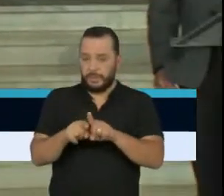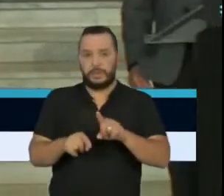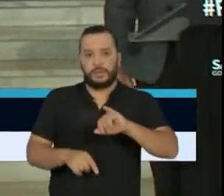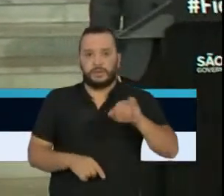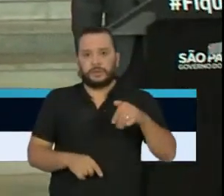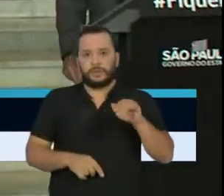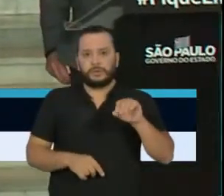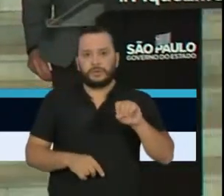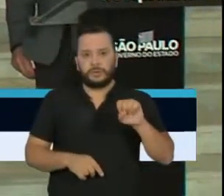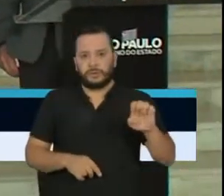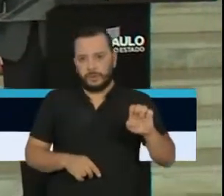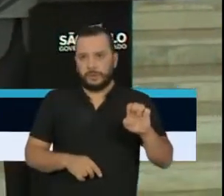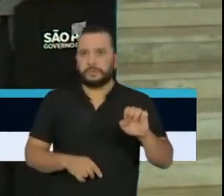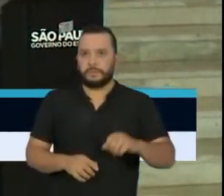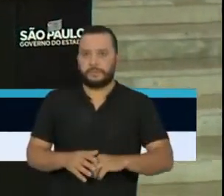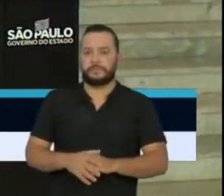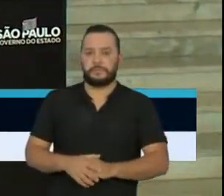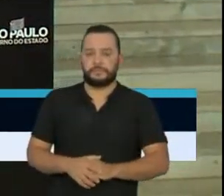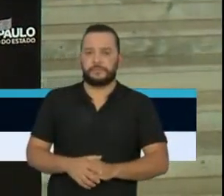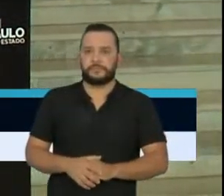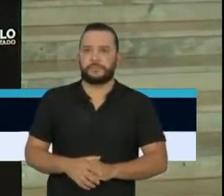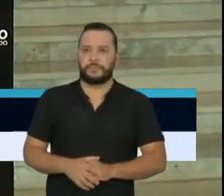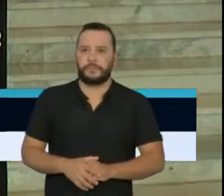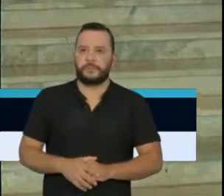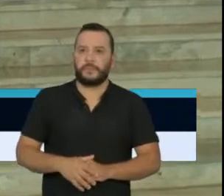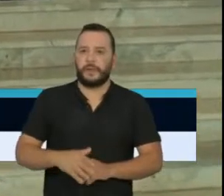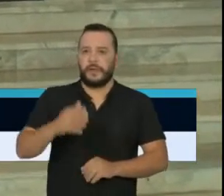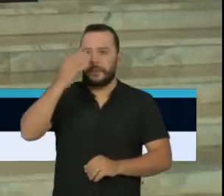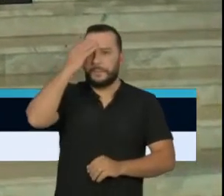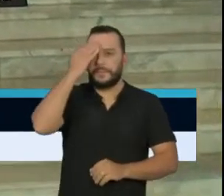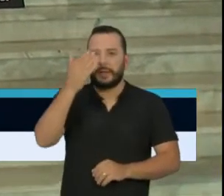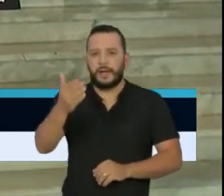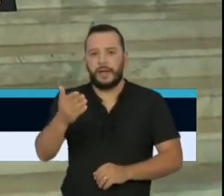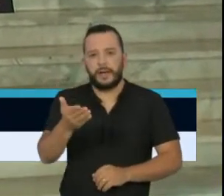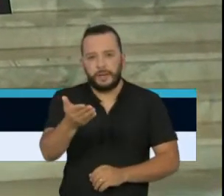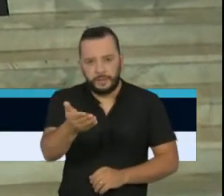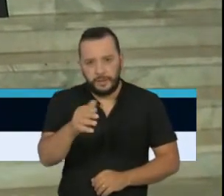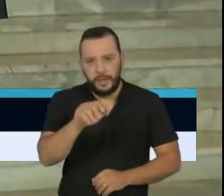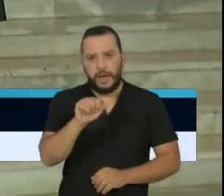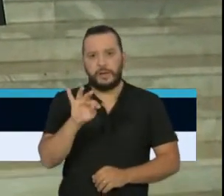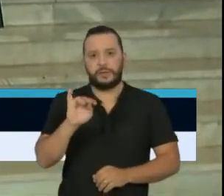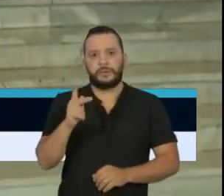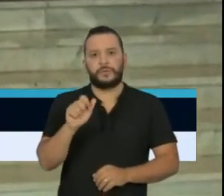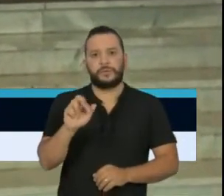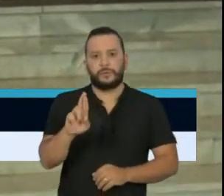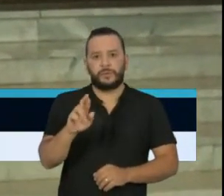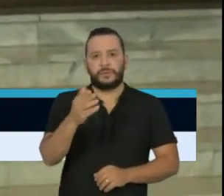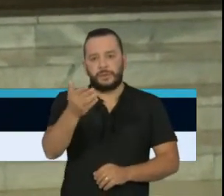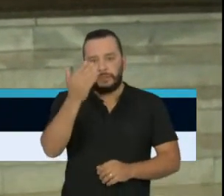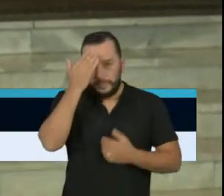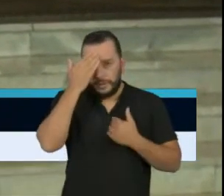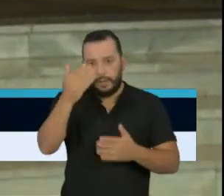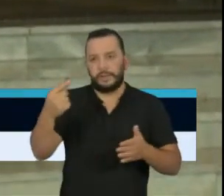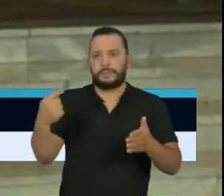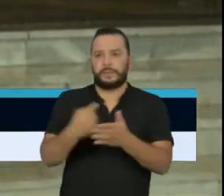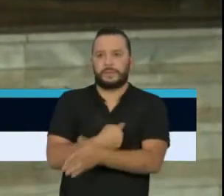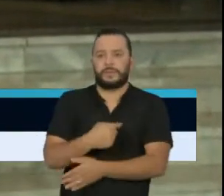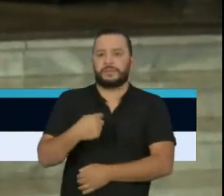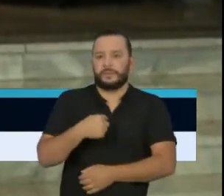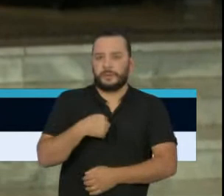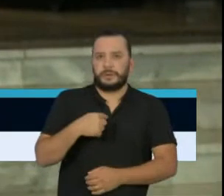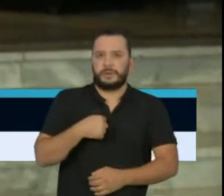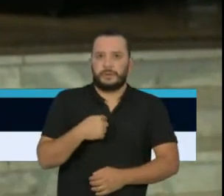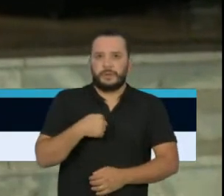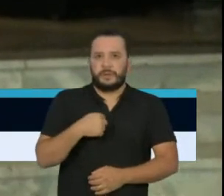Arthur Rodrigues, da Folha de São Paulo. Obrigado, governador. Arthur, obrigado pela pergunta. Essa é uma avaliação que